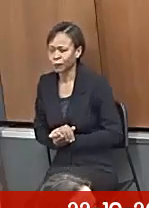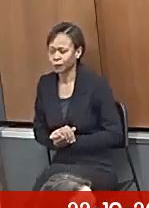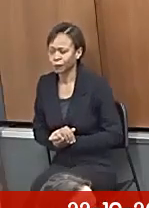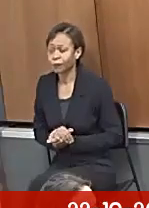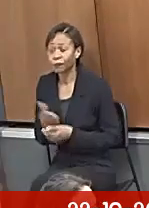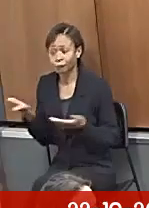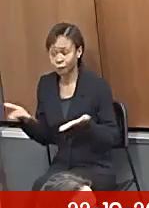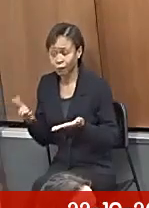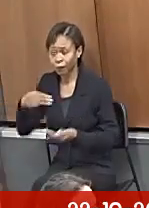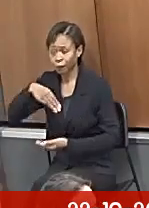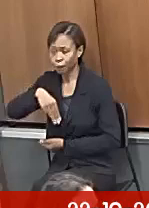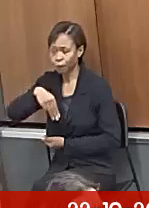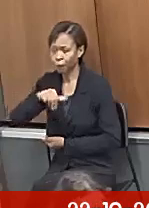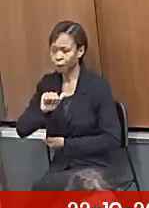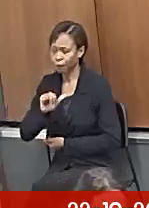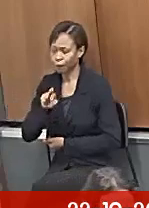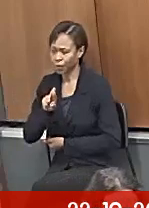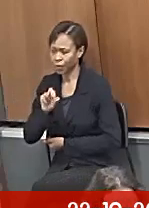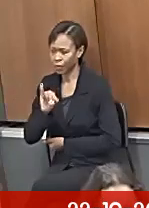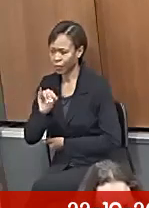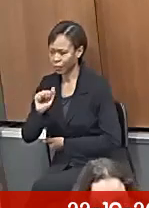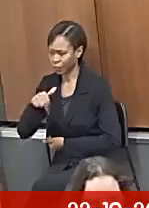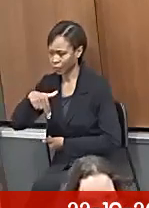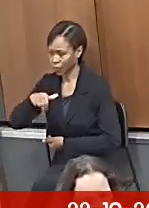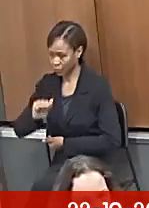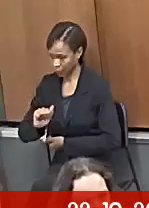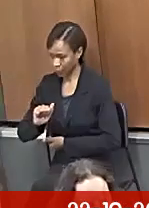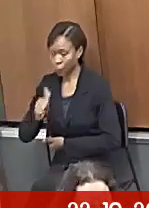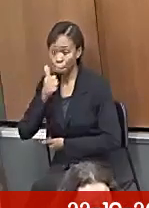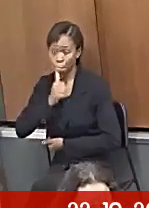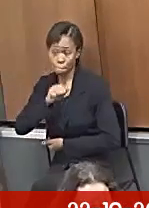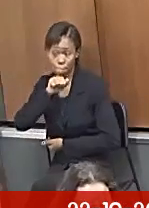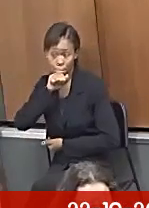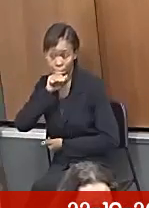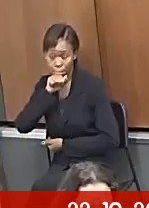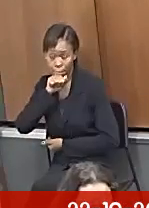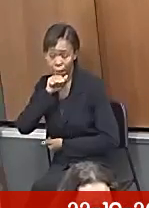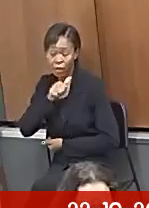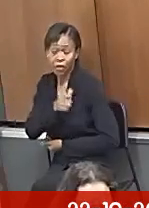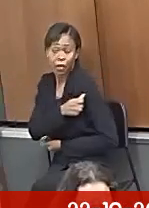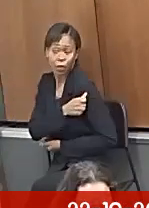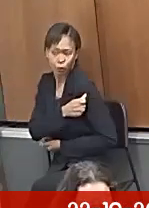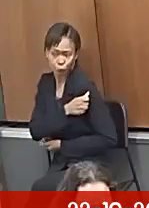passar aqui para Mariana Lúcia, mãe de aluno.